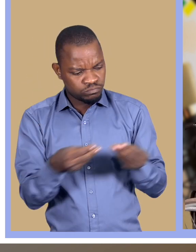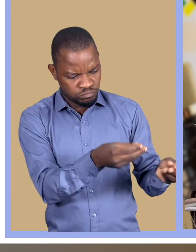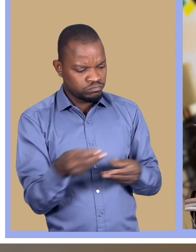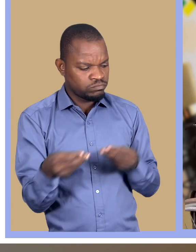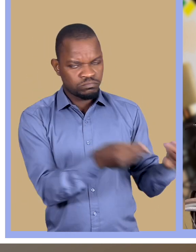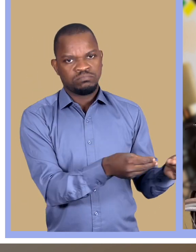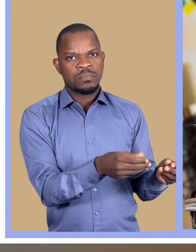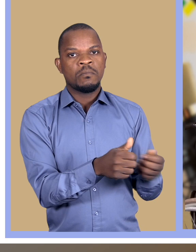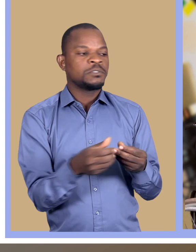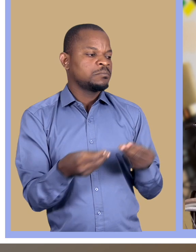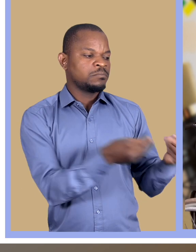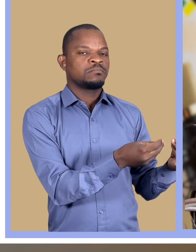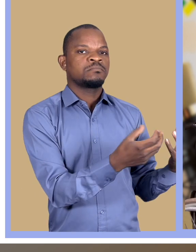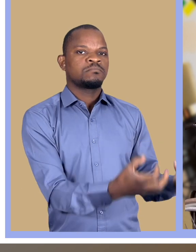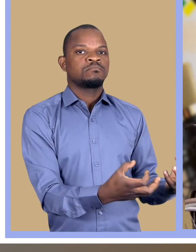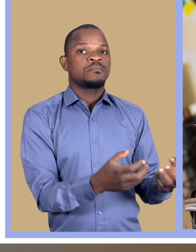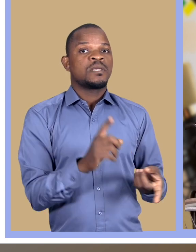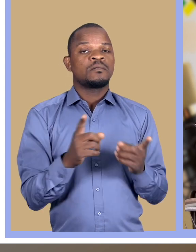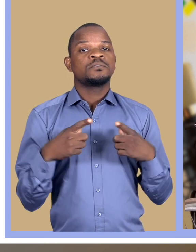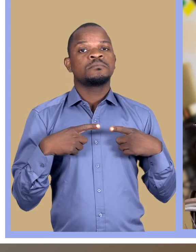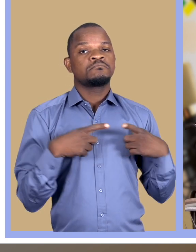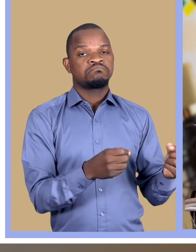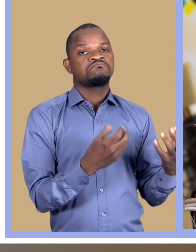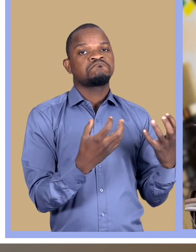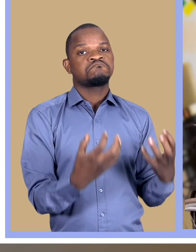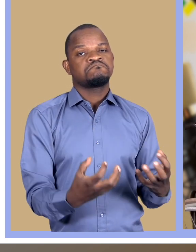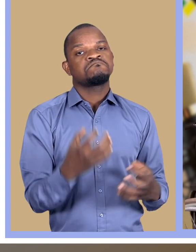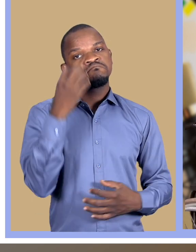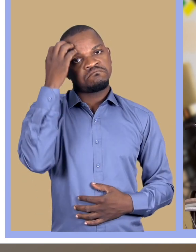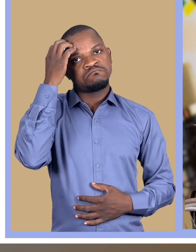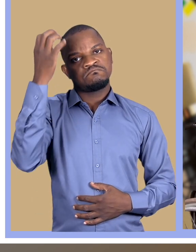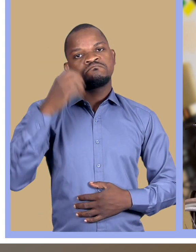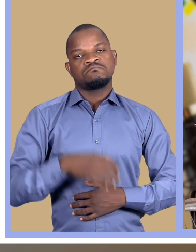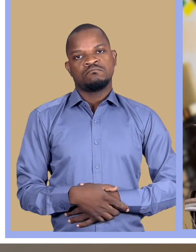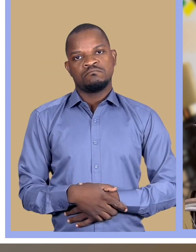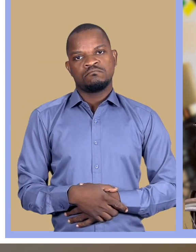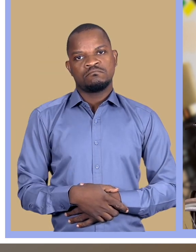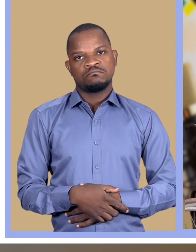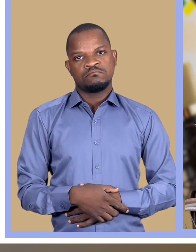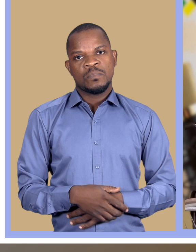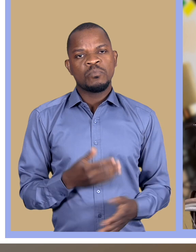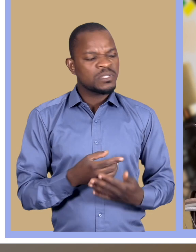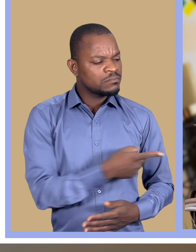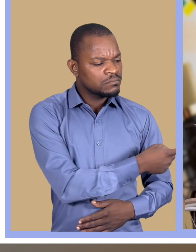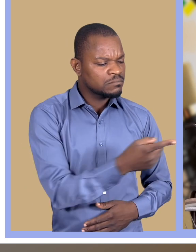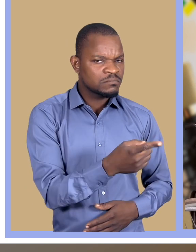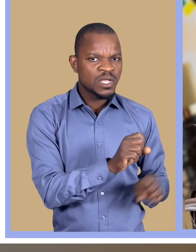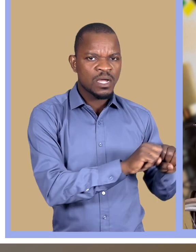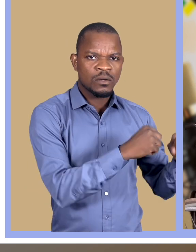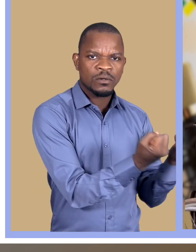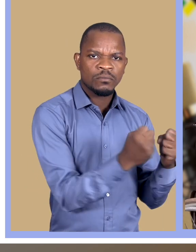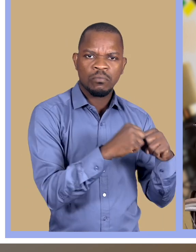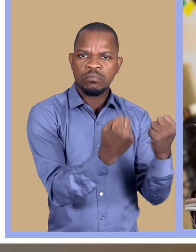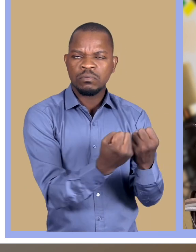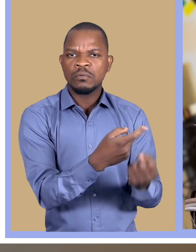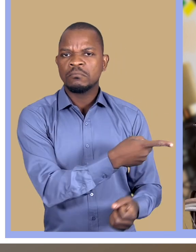por falta de vontade mesmo, porque não é a questão financeira no sentido de dar dinheiro a